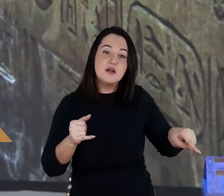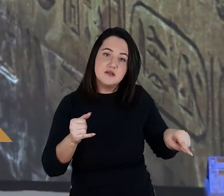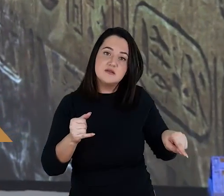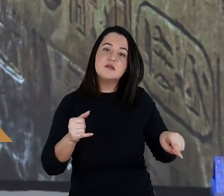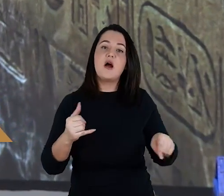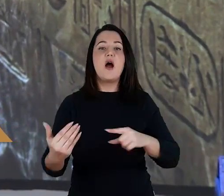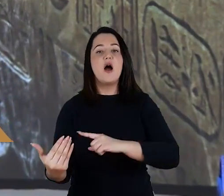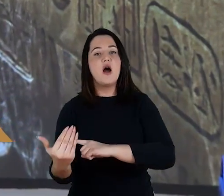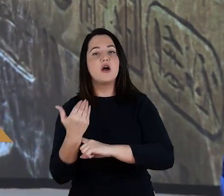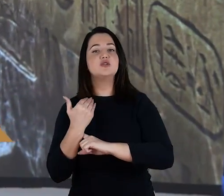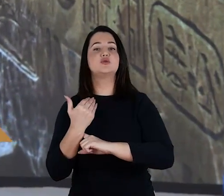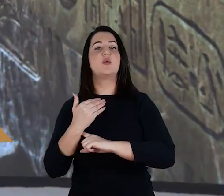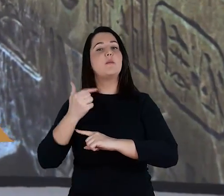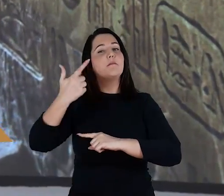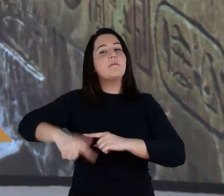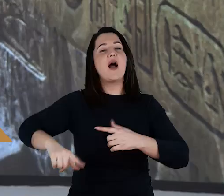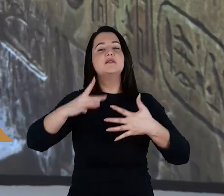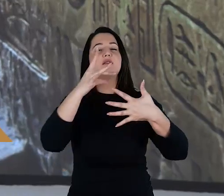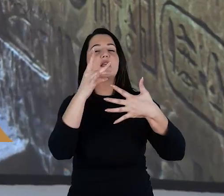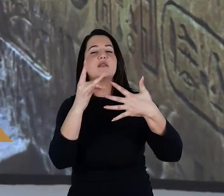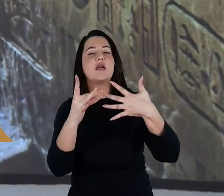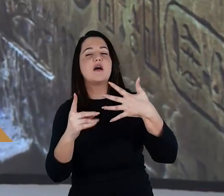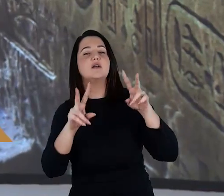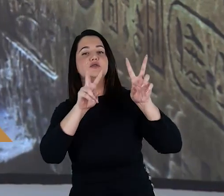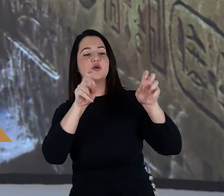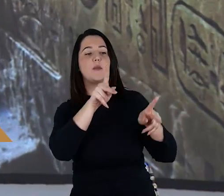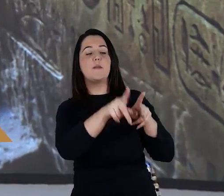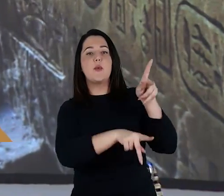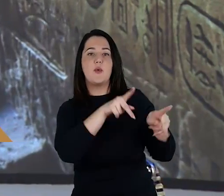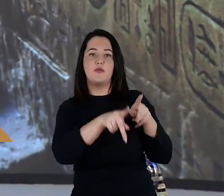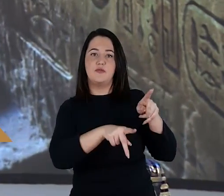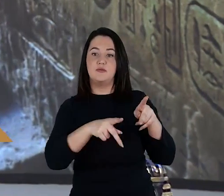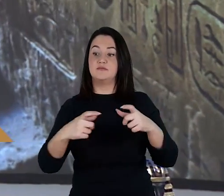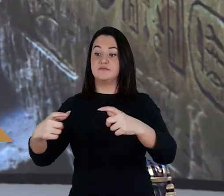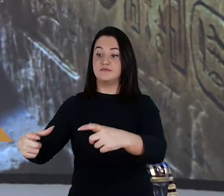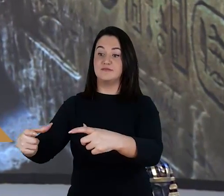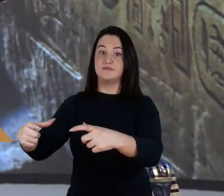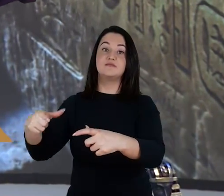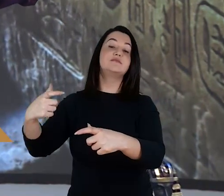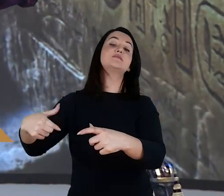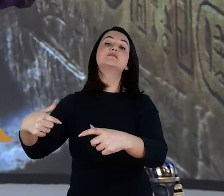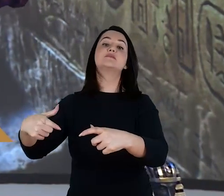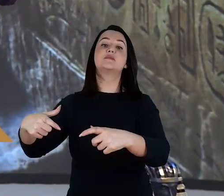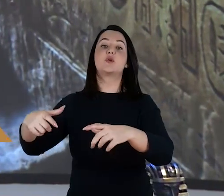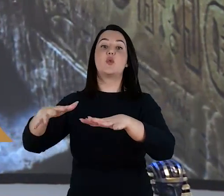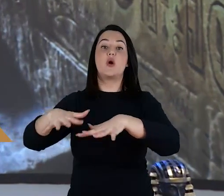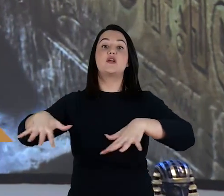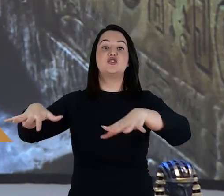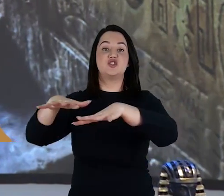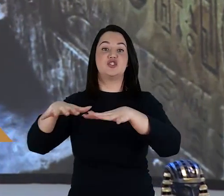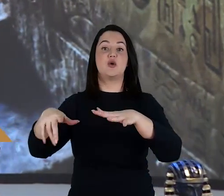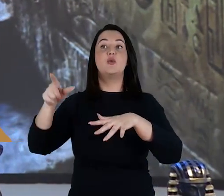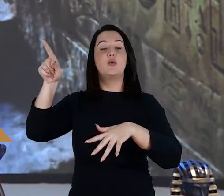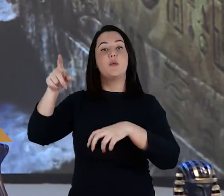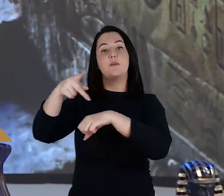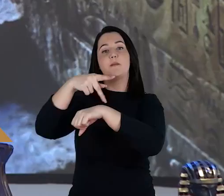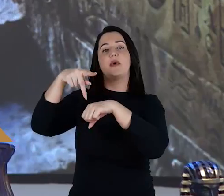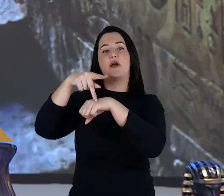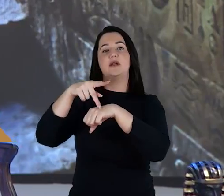ainda mais a descobrir os detalhes daquele povo. Esses tabletes foram encontrados numa região da Turquia